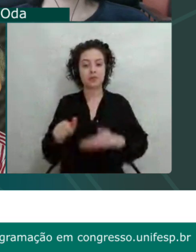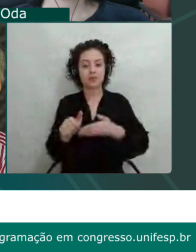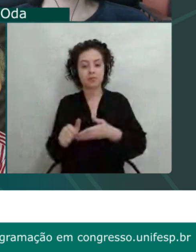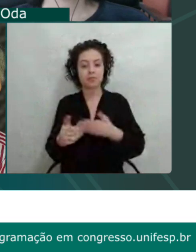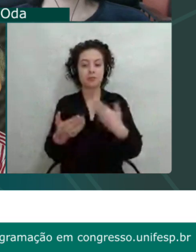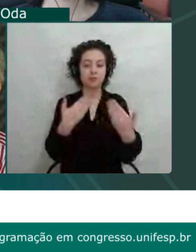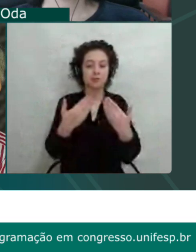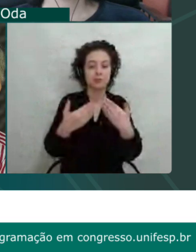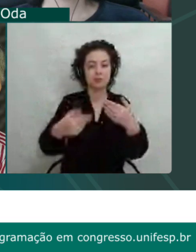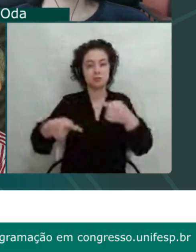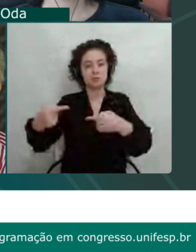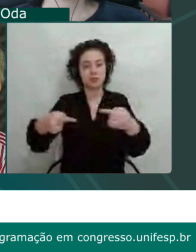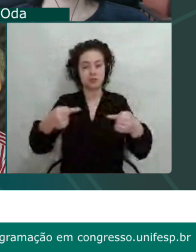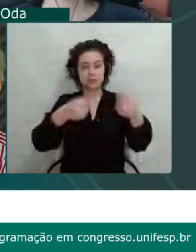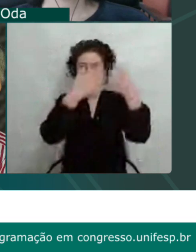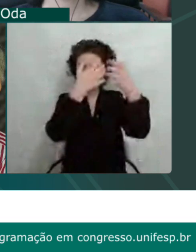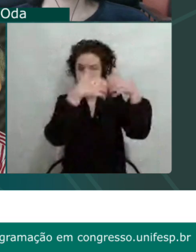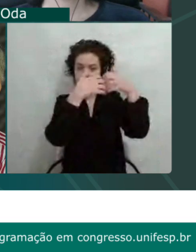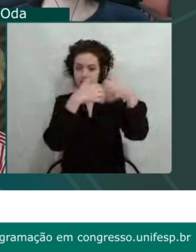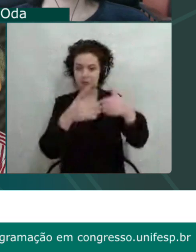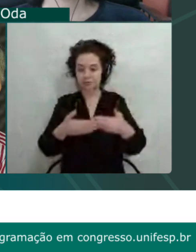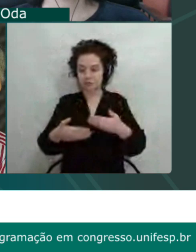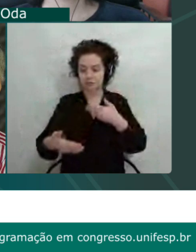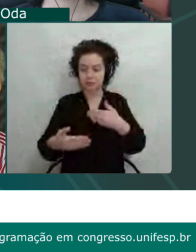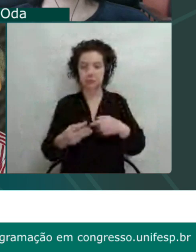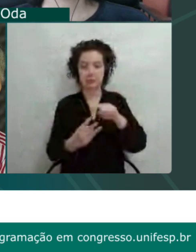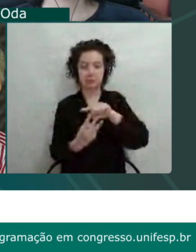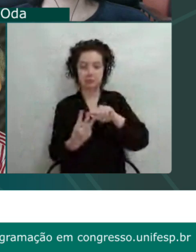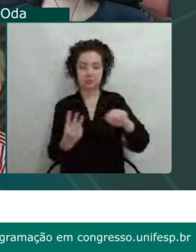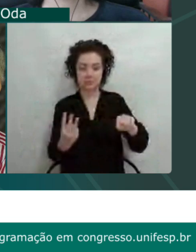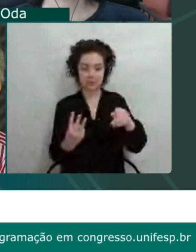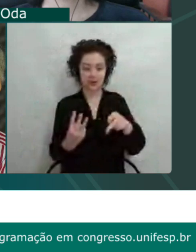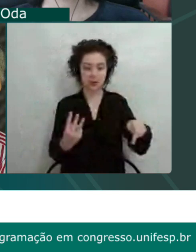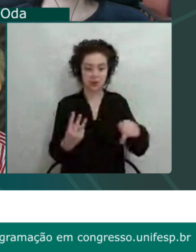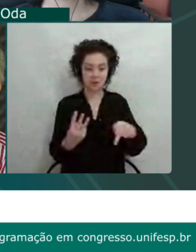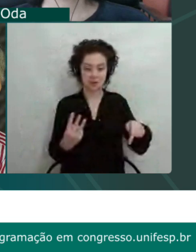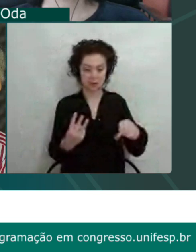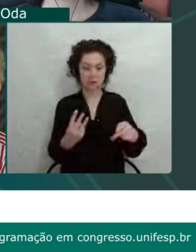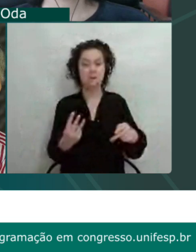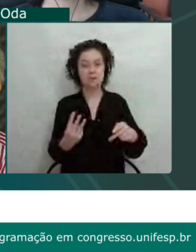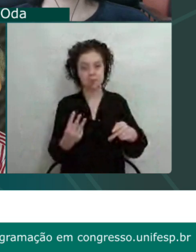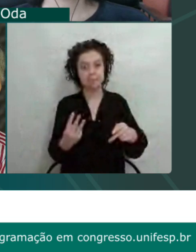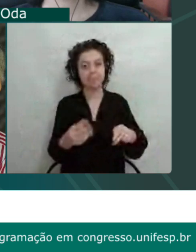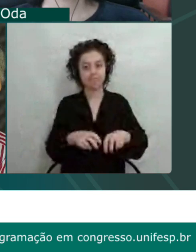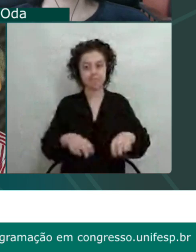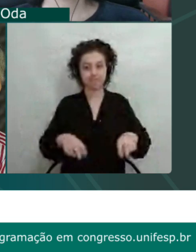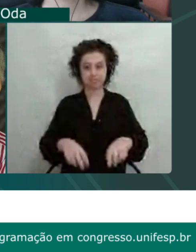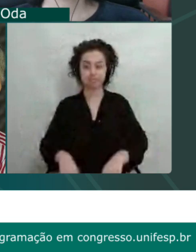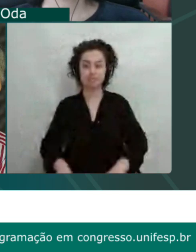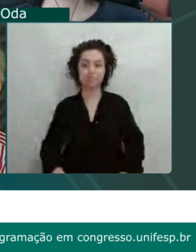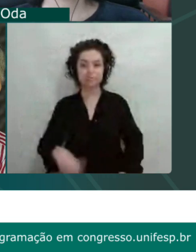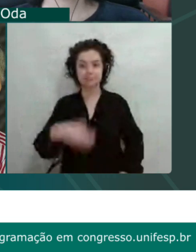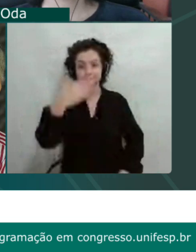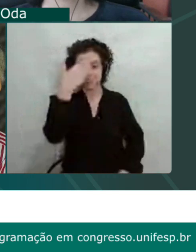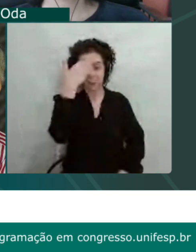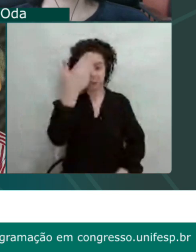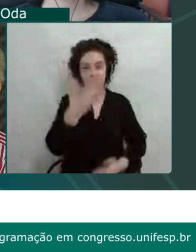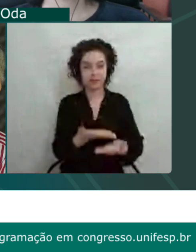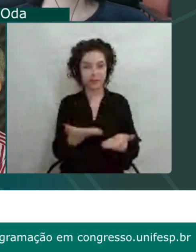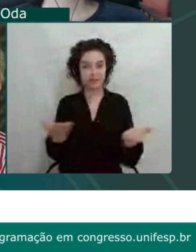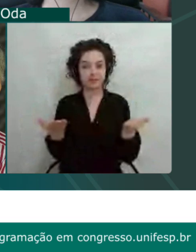reflexões, a partir dos três ilustres professores que estão compondo essa mesa. Muito obrigado a todos. Então,